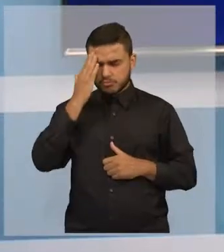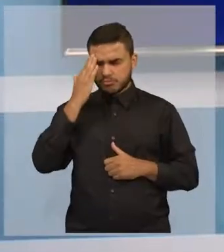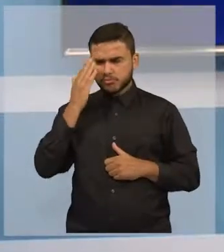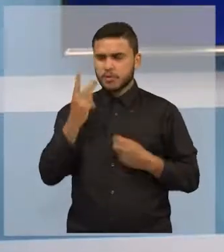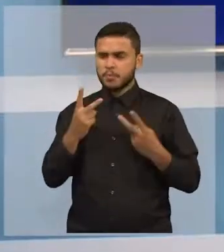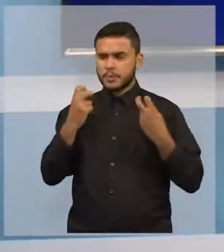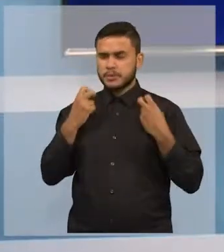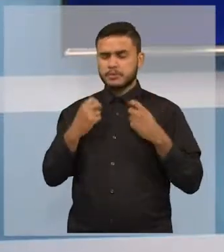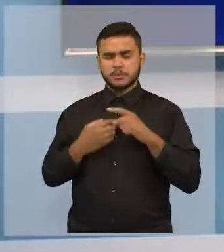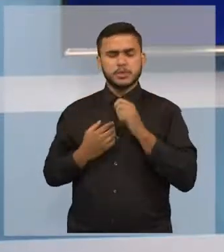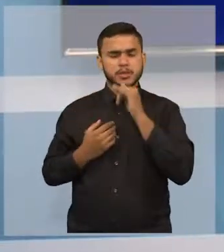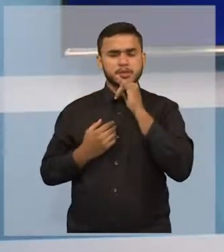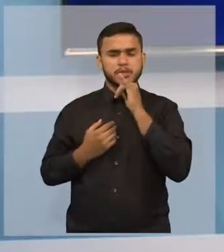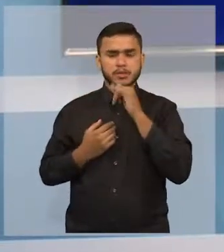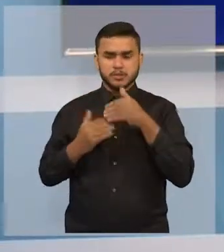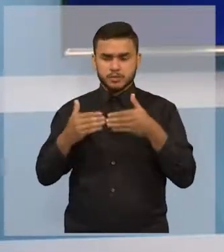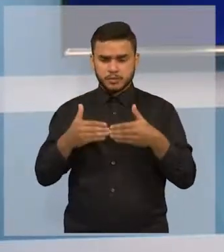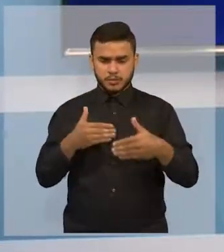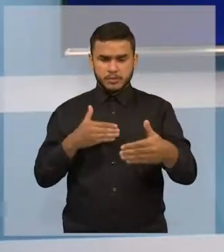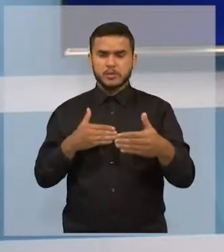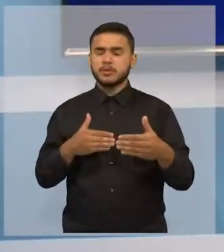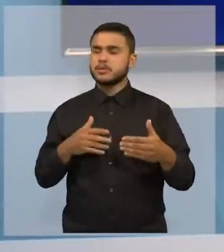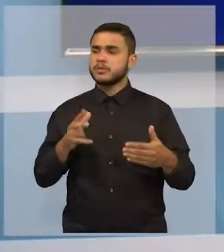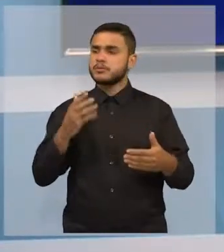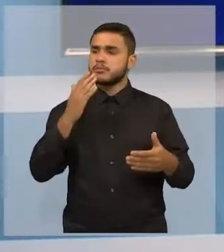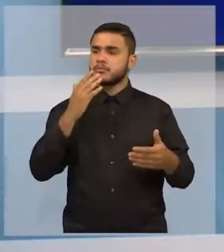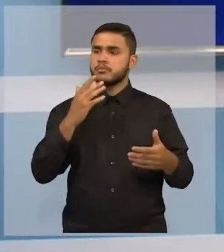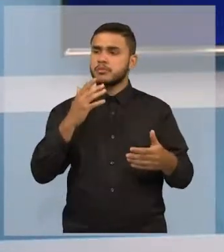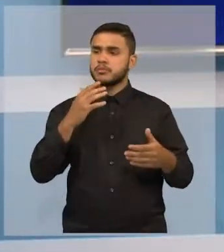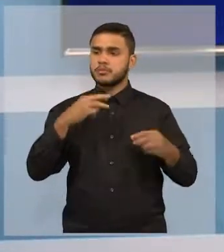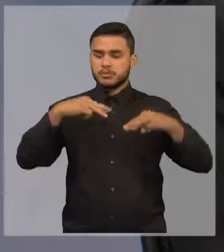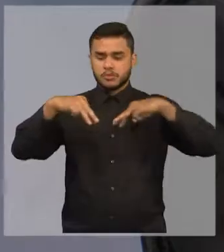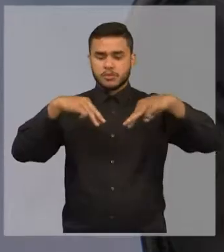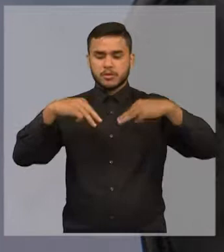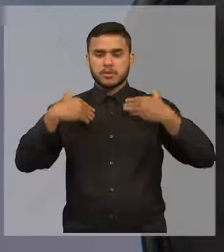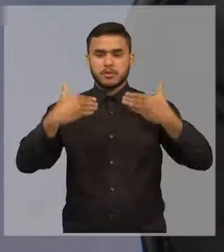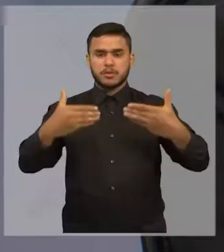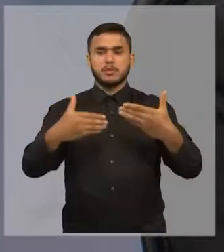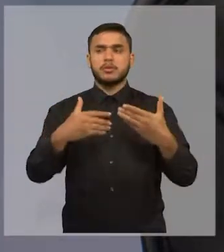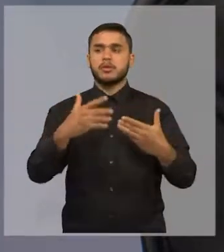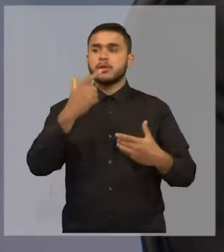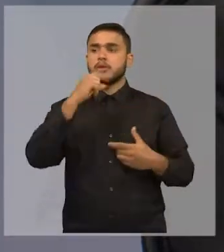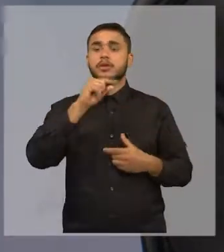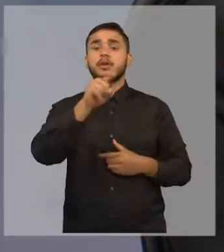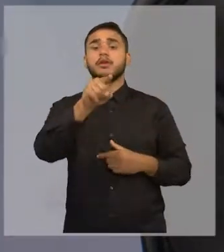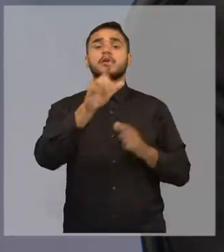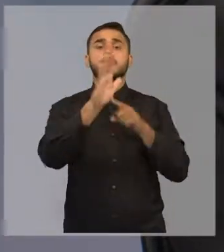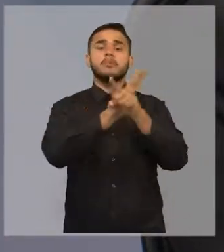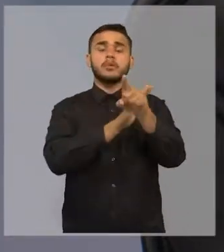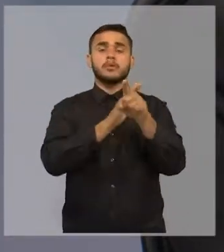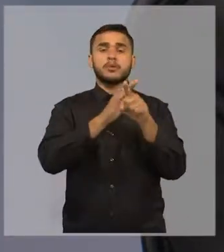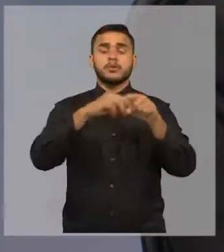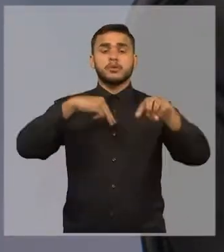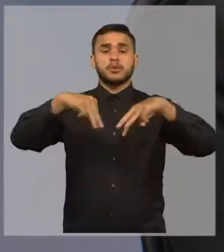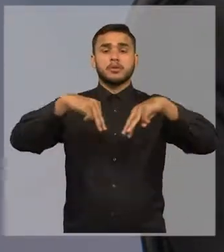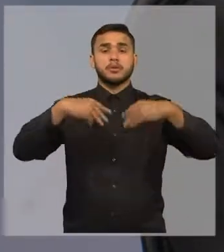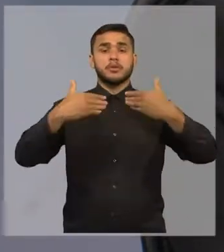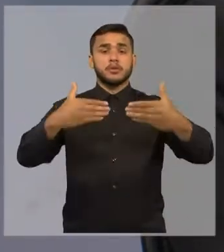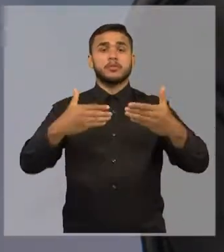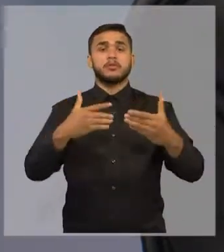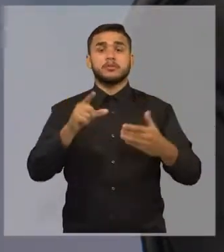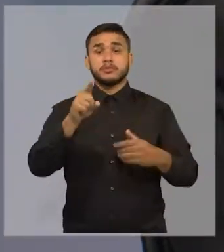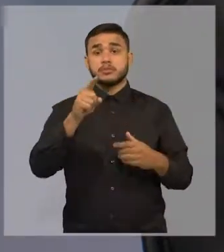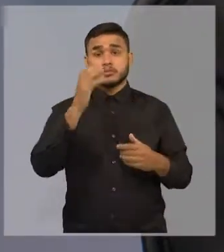indicado que já durante a campanha, ainda na disputa, você já possa nomear uma equipe, porque você está partindo de uma antecipação de um resultado que ainda